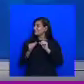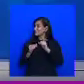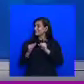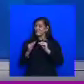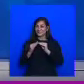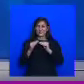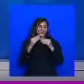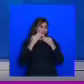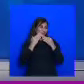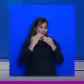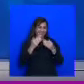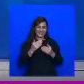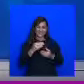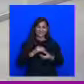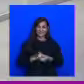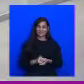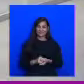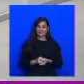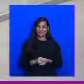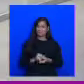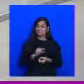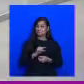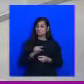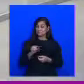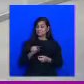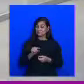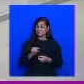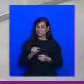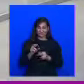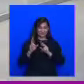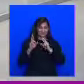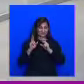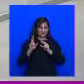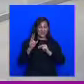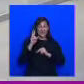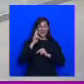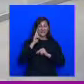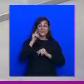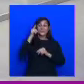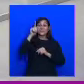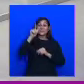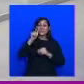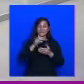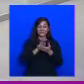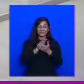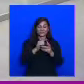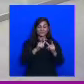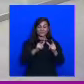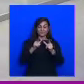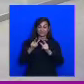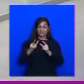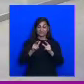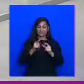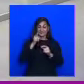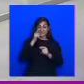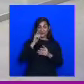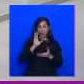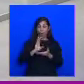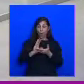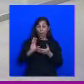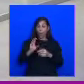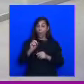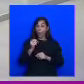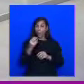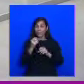Sim, confirmo. Obrigado. E aí, era o que você esperava? Lembre-se, após a apuração, você poderá saber de onde são as apostas